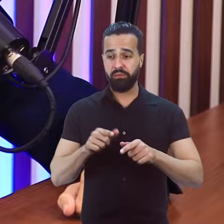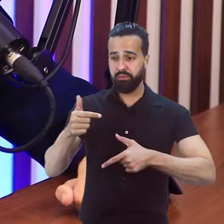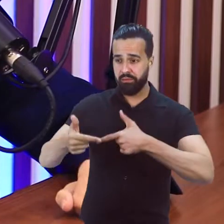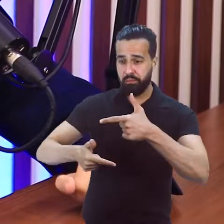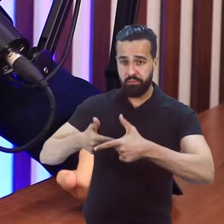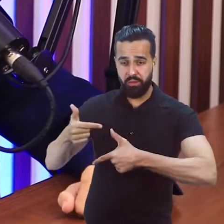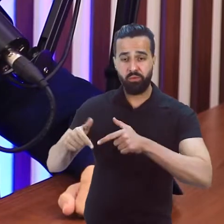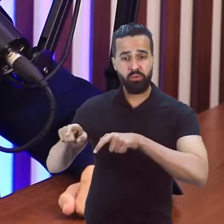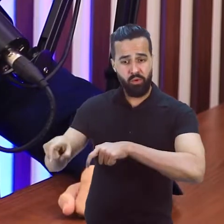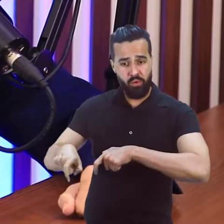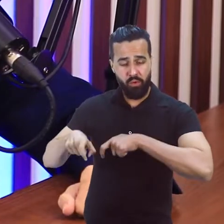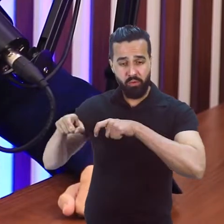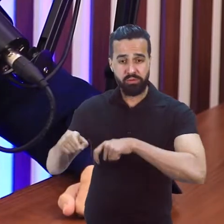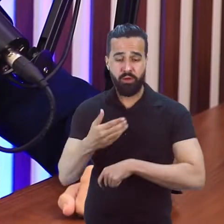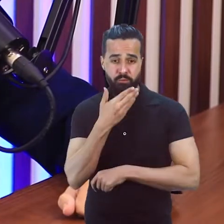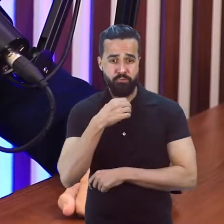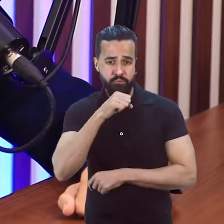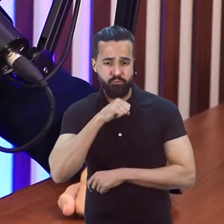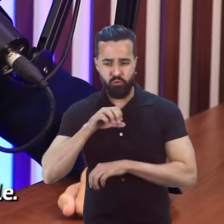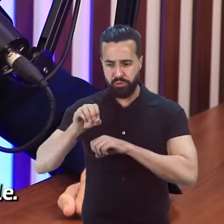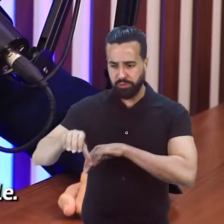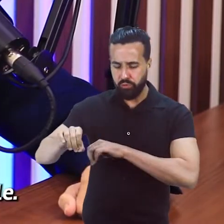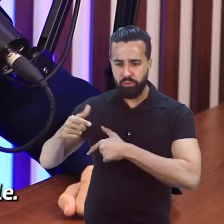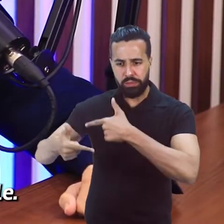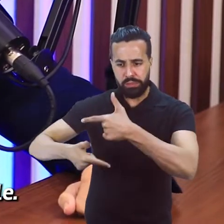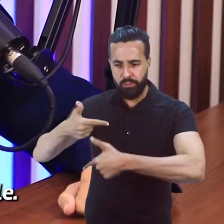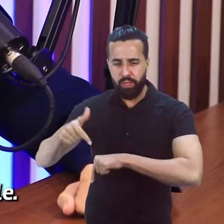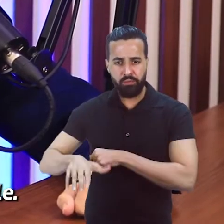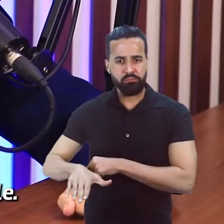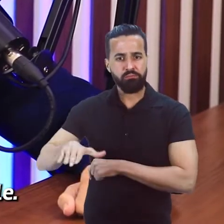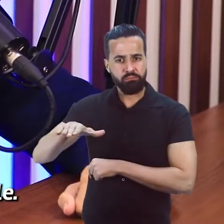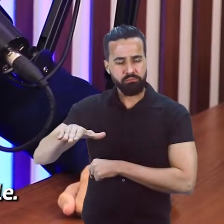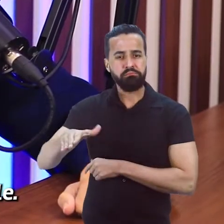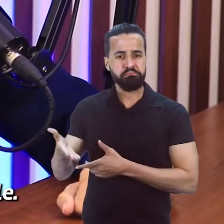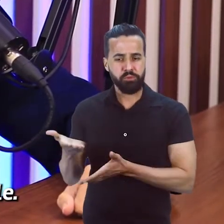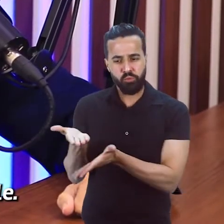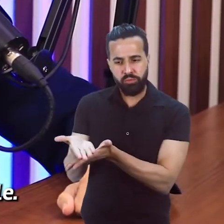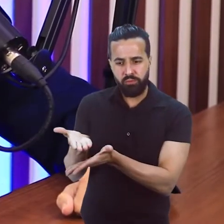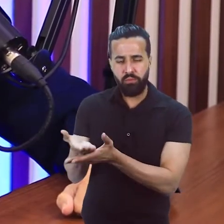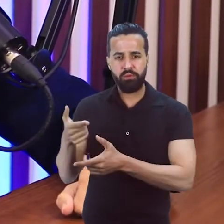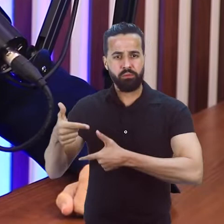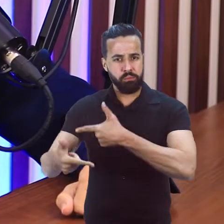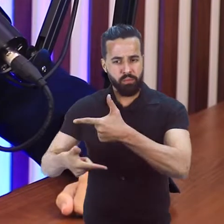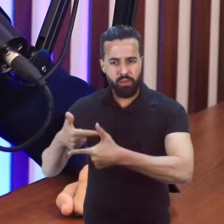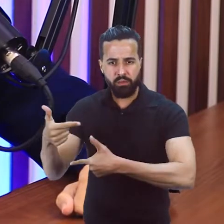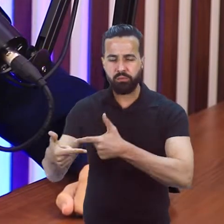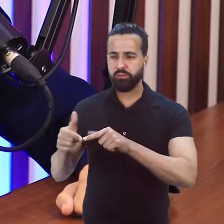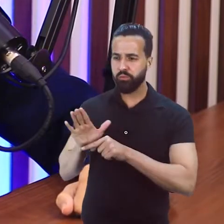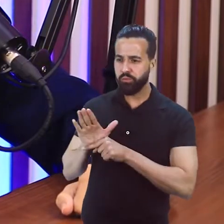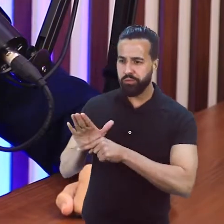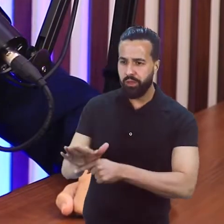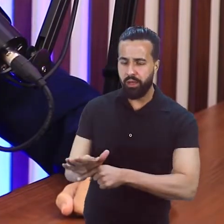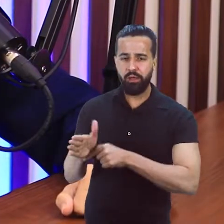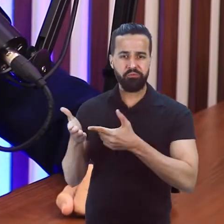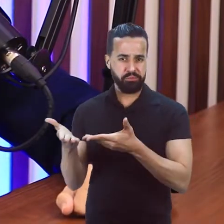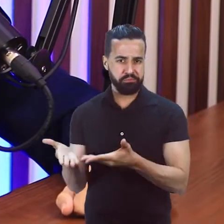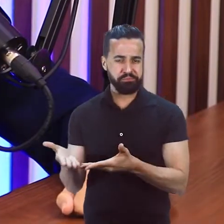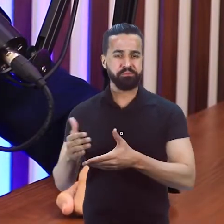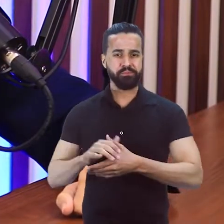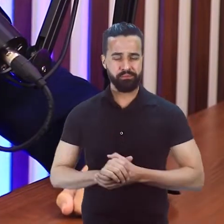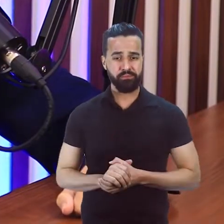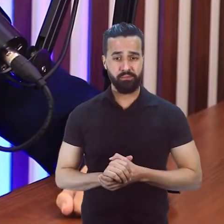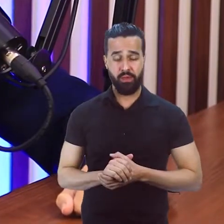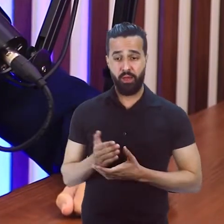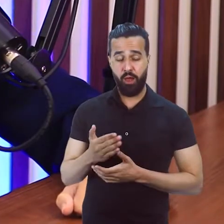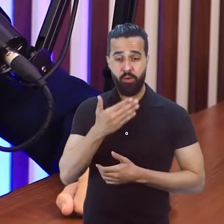a trabalhar desde cedo, né? Então, eu estudava, trabalhava na roça, ajudava ele. Ele não teve nenhum